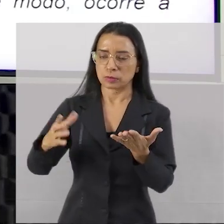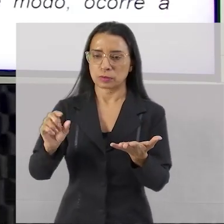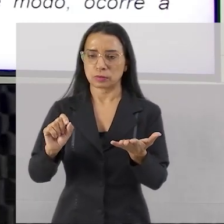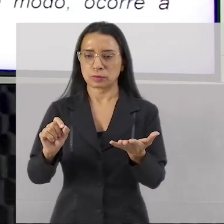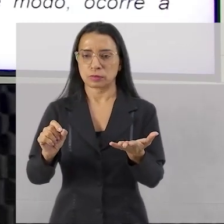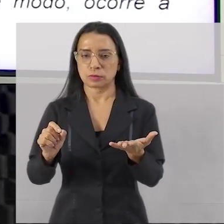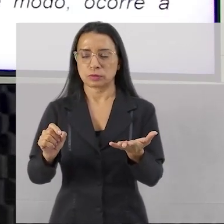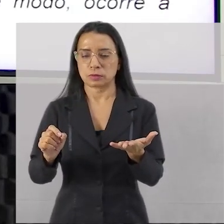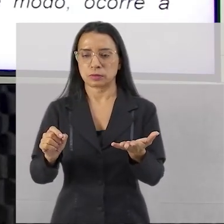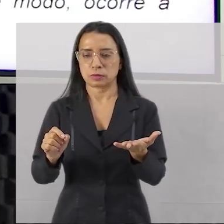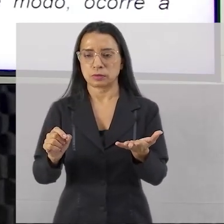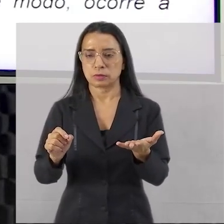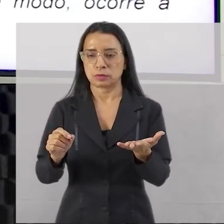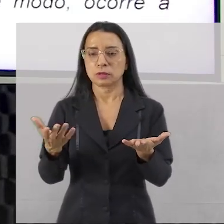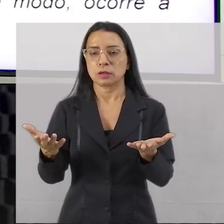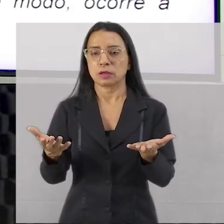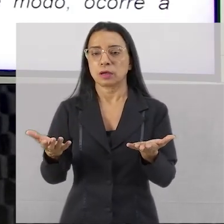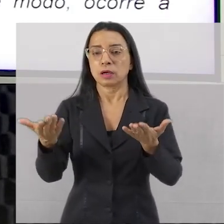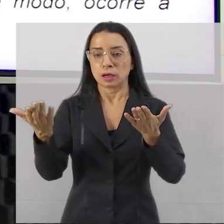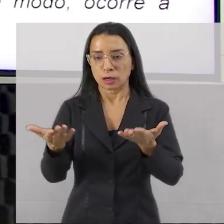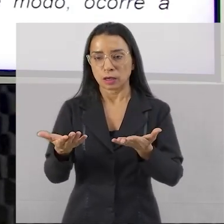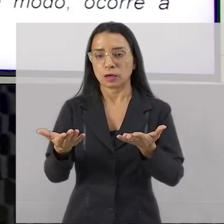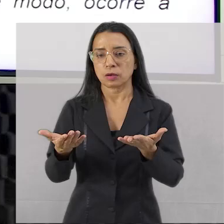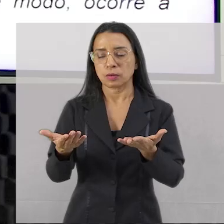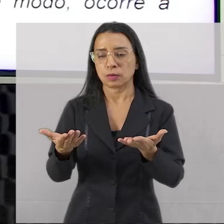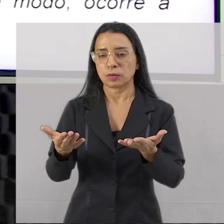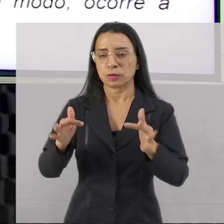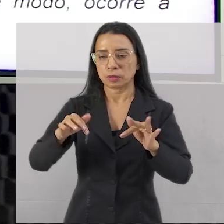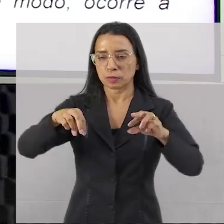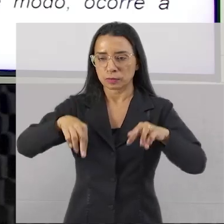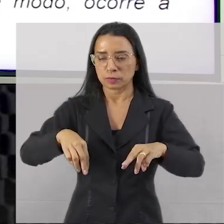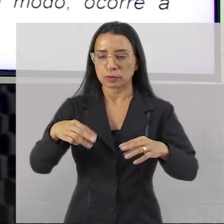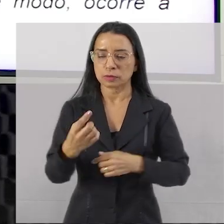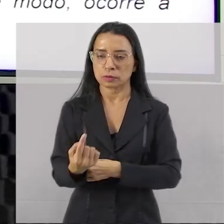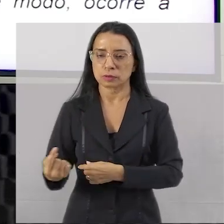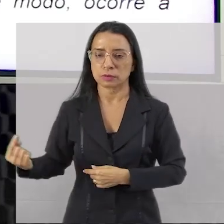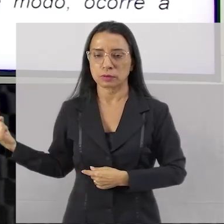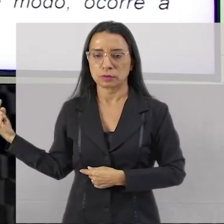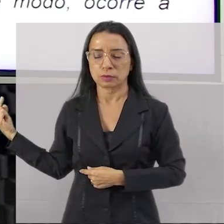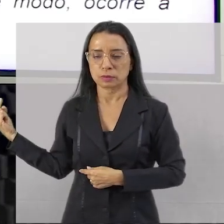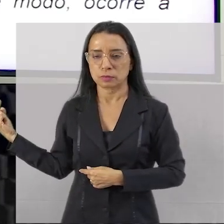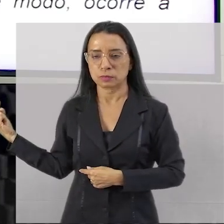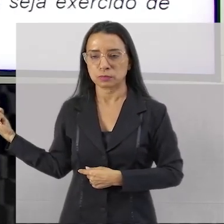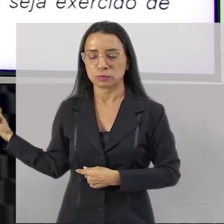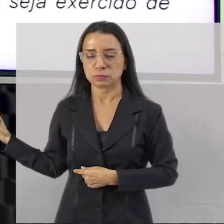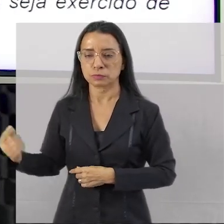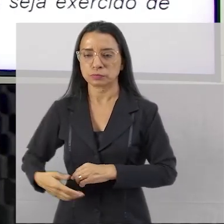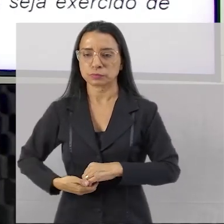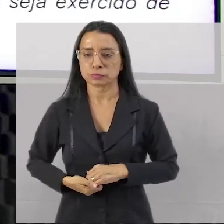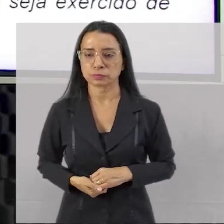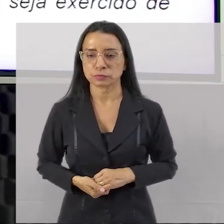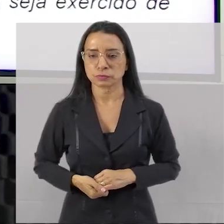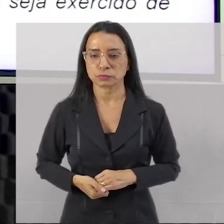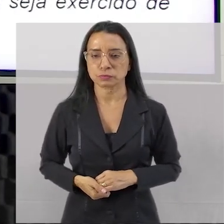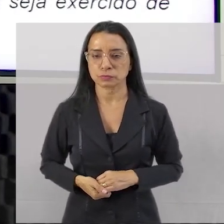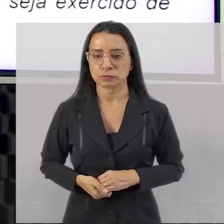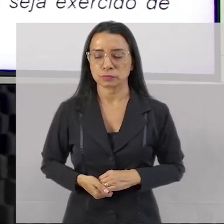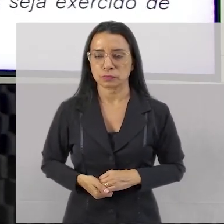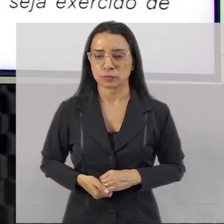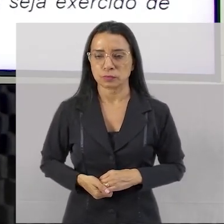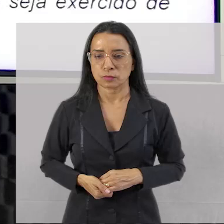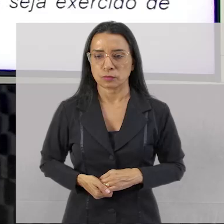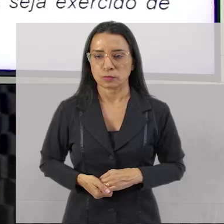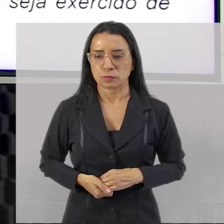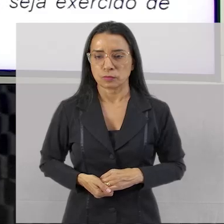ou vulgarmente chamado de encerramento. Desse modo, ocorre a dificultação da plena execução